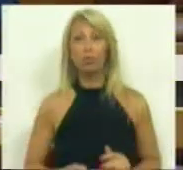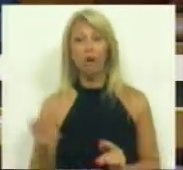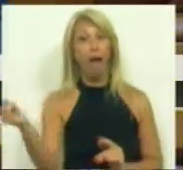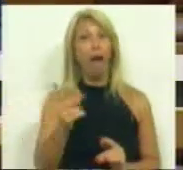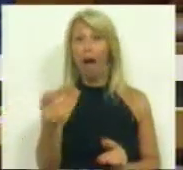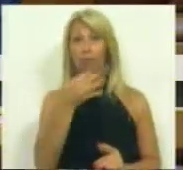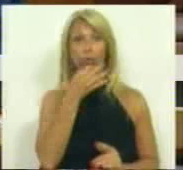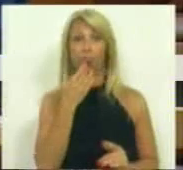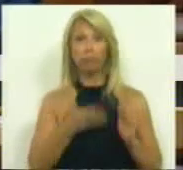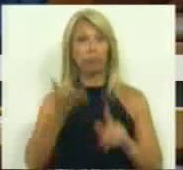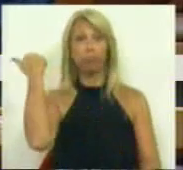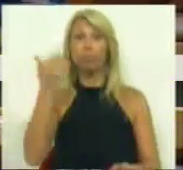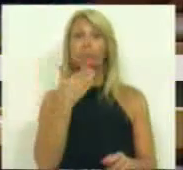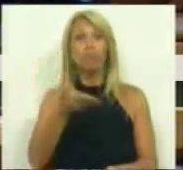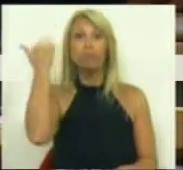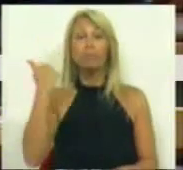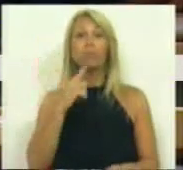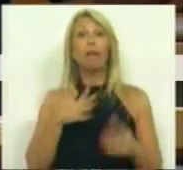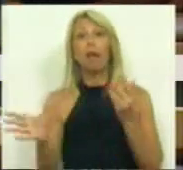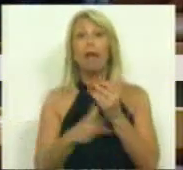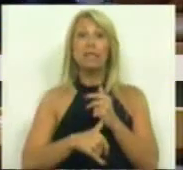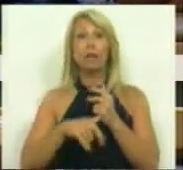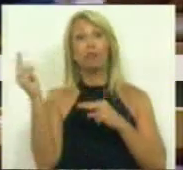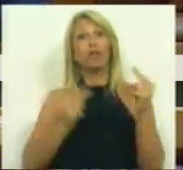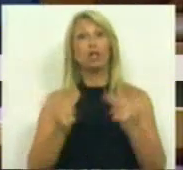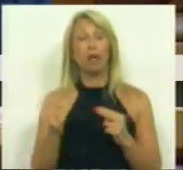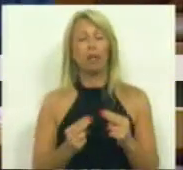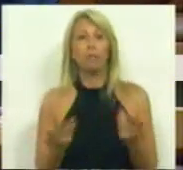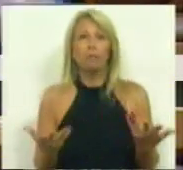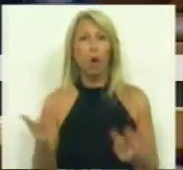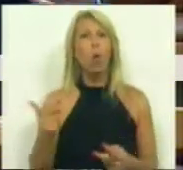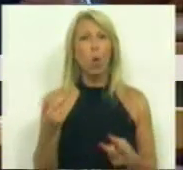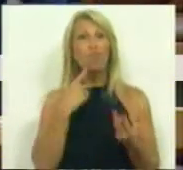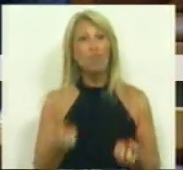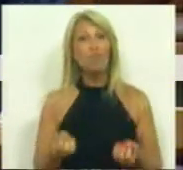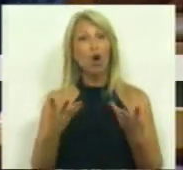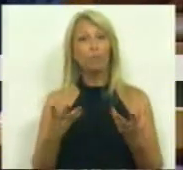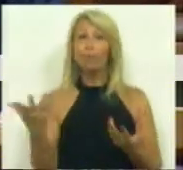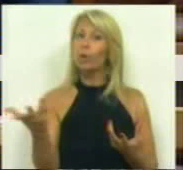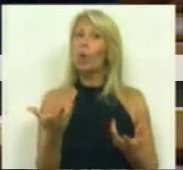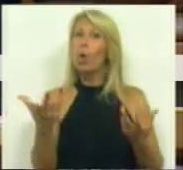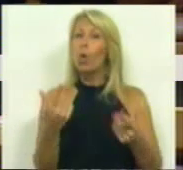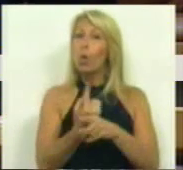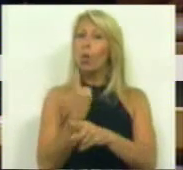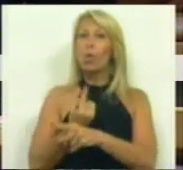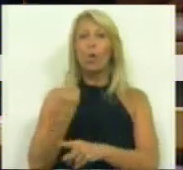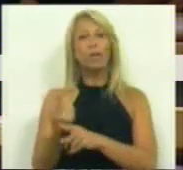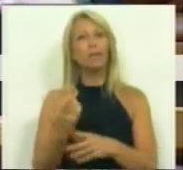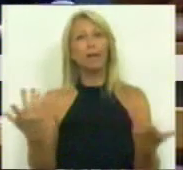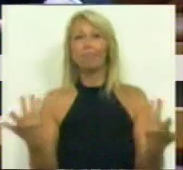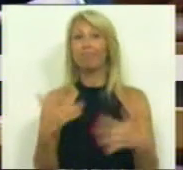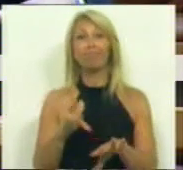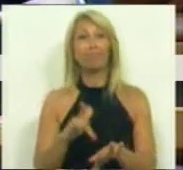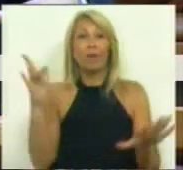ao assalto fiscal. E, no entanto, ambos conseguiram esta coisa comovente de dizer que, no futuro,